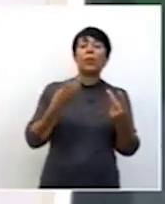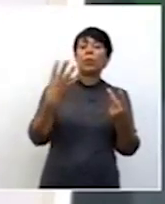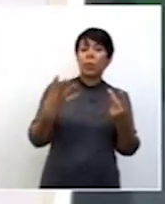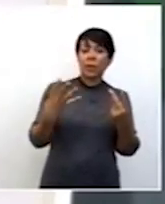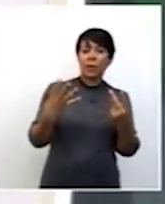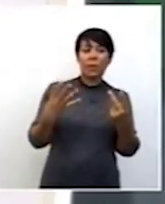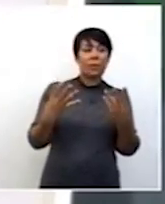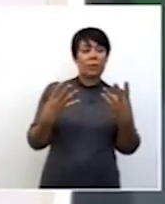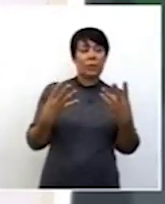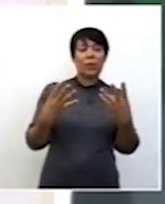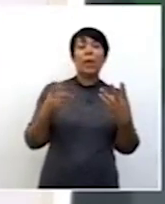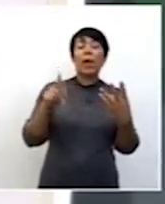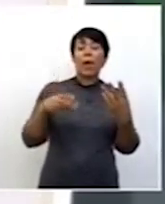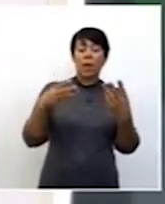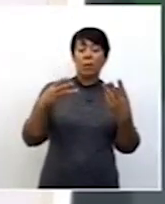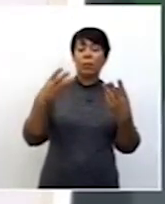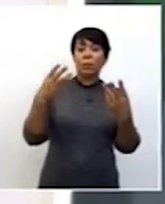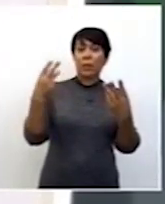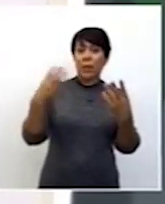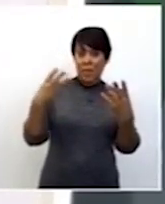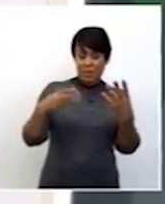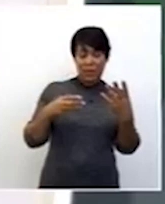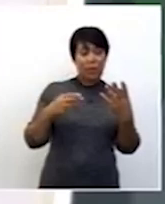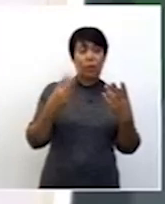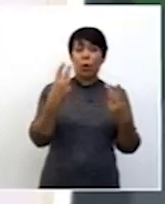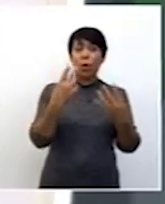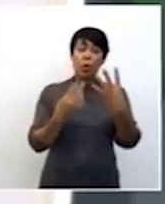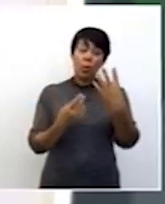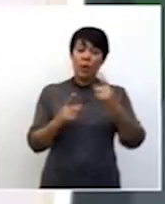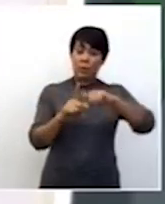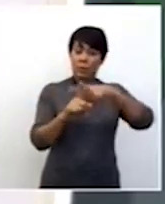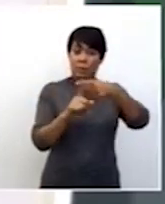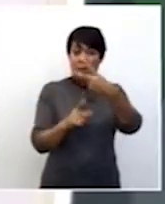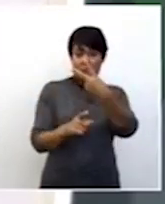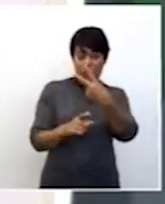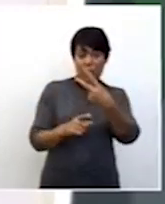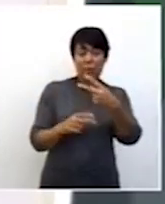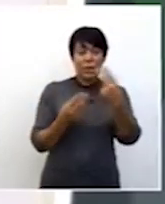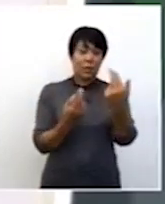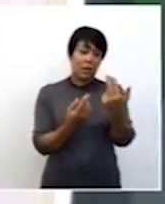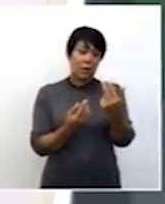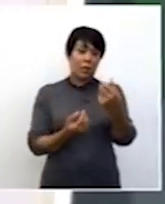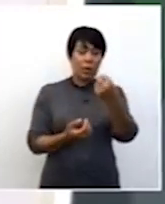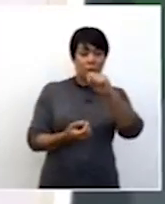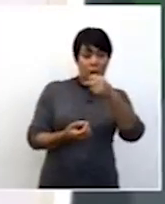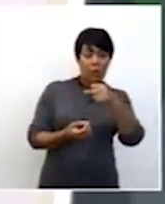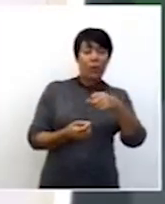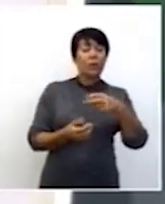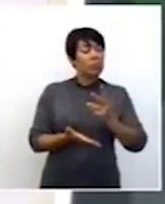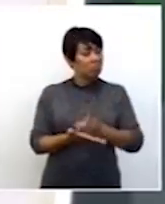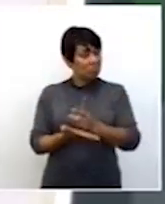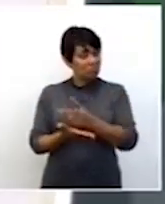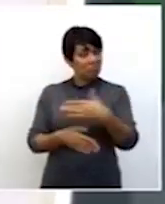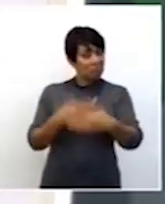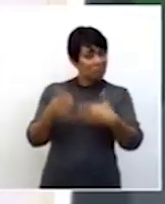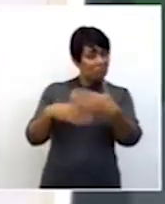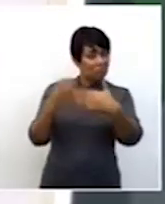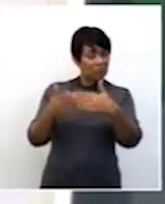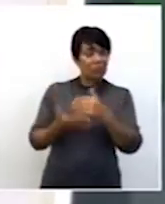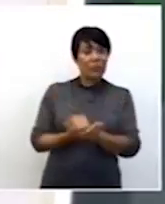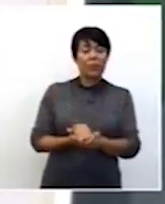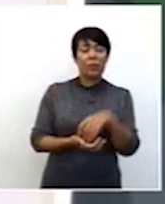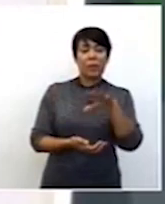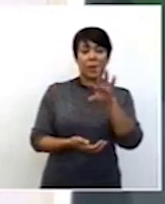4 é o terceiro termo. 4 vezes 2 aqui, ó, 8. E assim por diante, são os meus